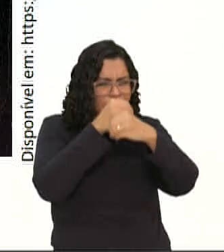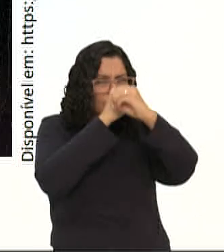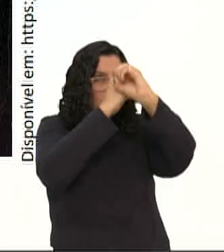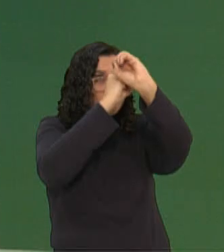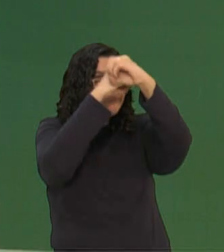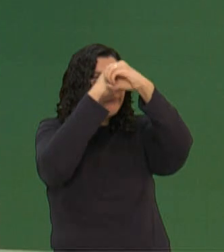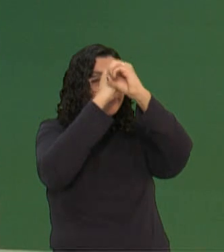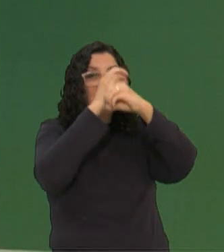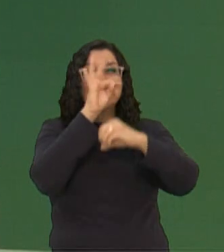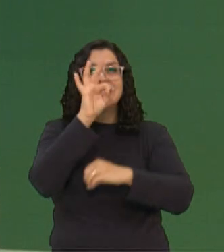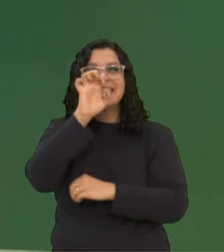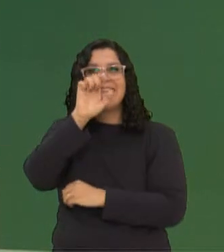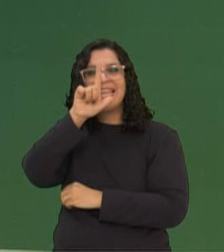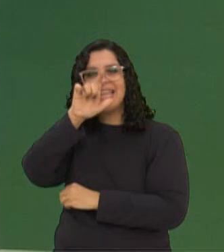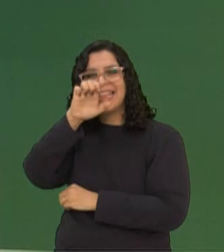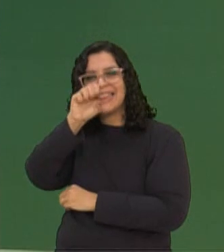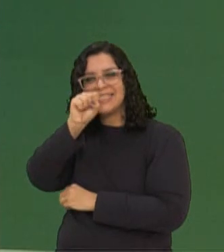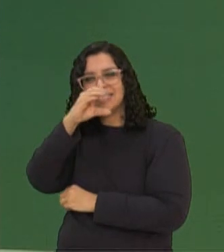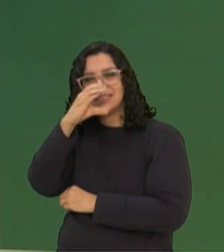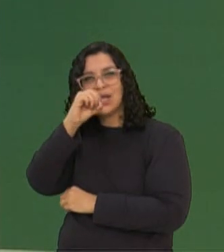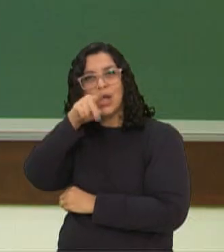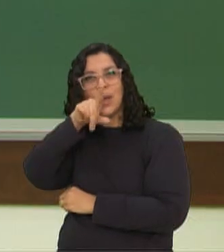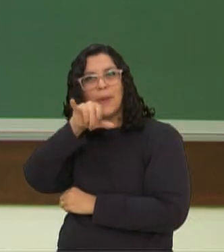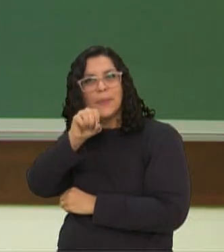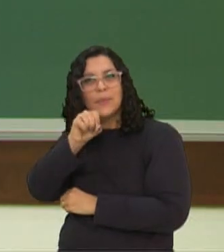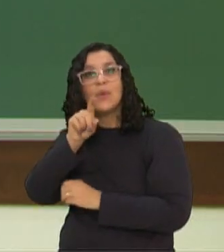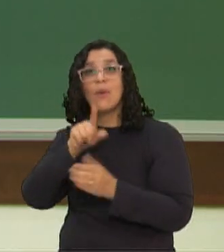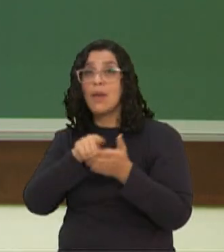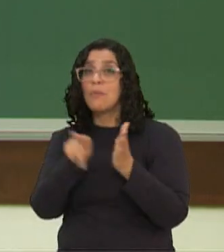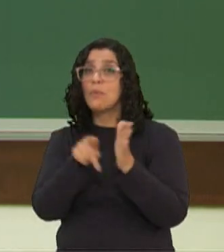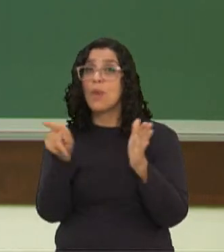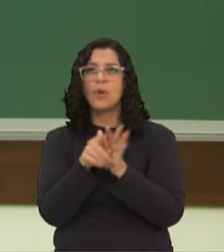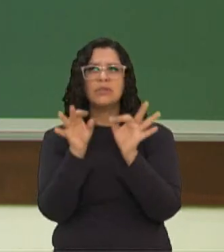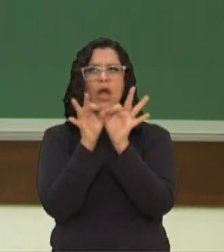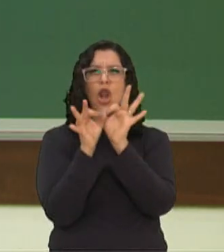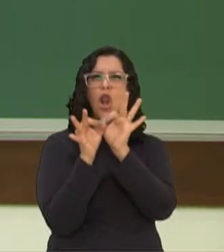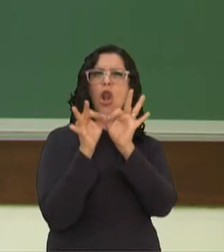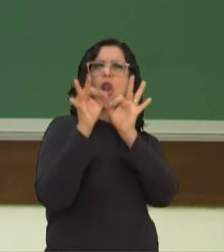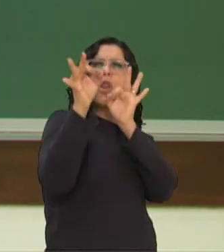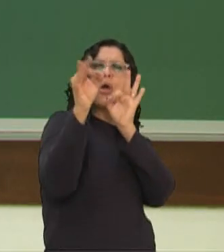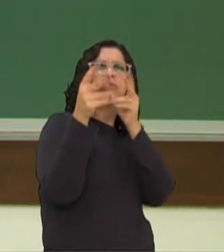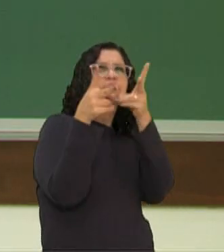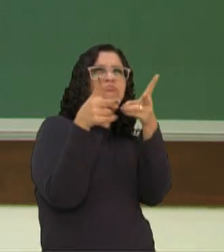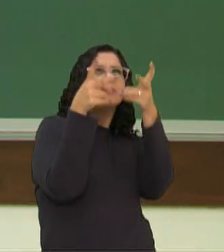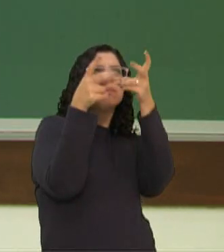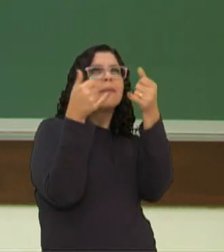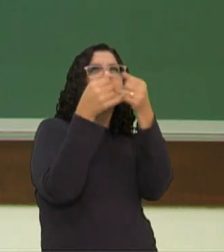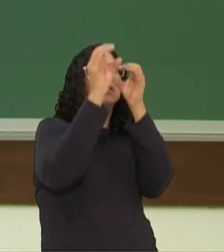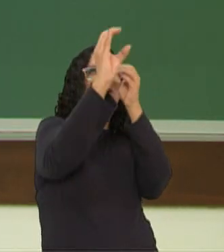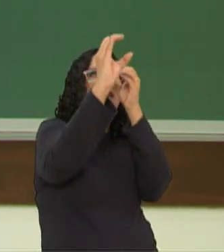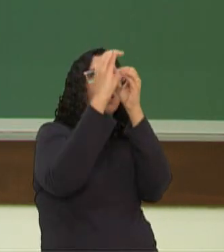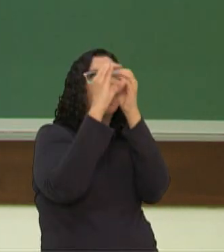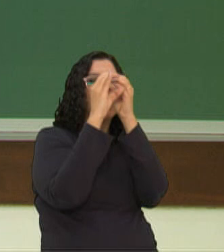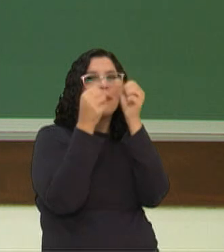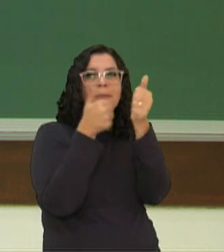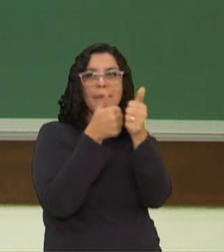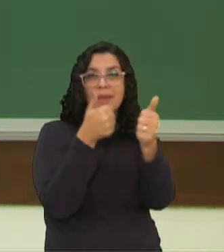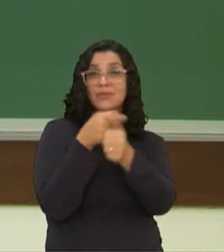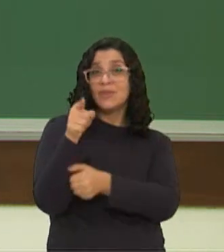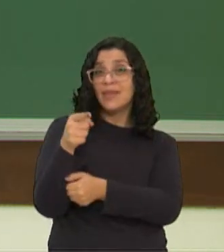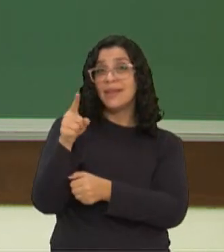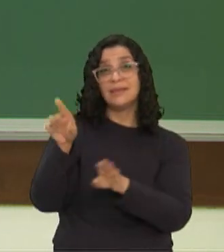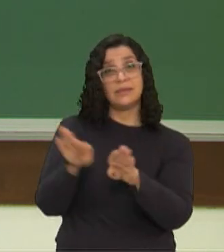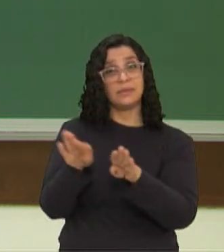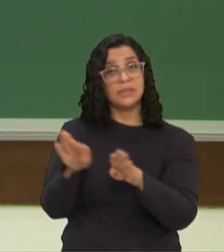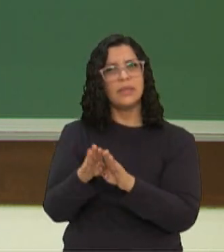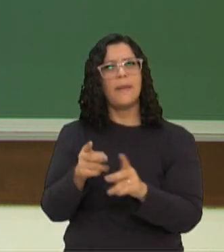permitia a ele observar coisas mais distantes, objetos que estavam mais longe, de maneira mais próxima. É o Galileu Galilei que, ele,